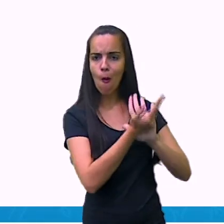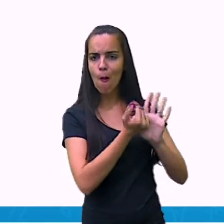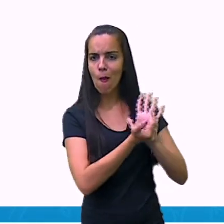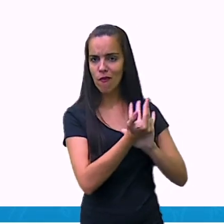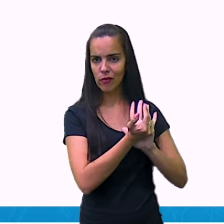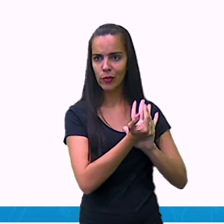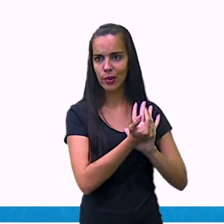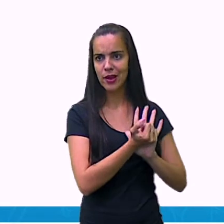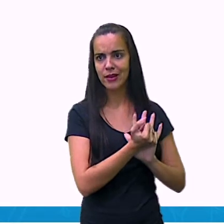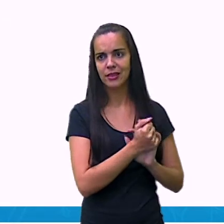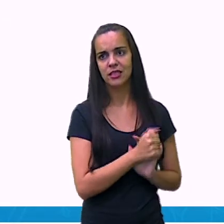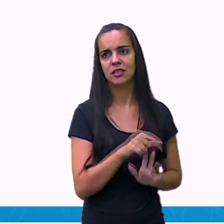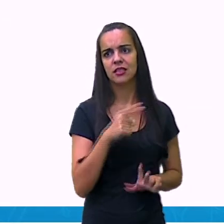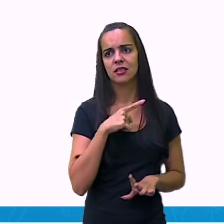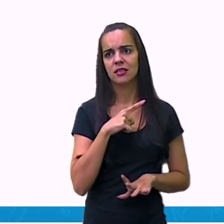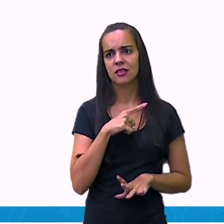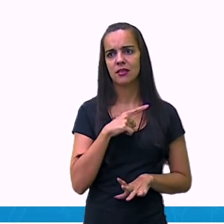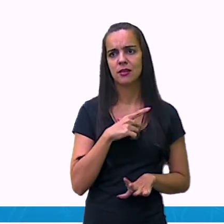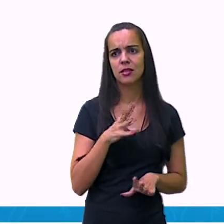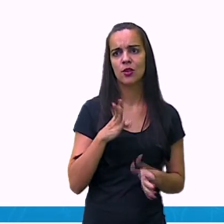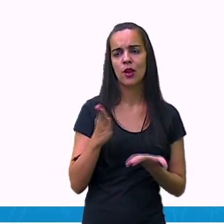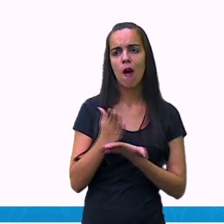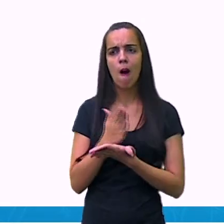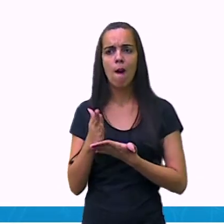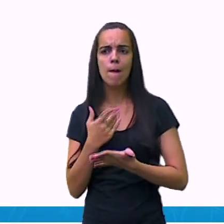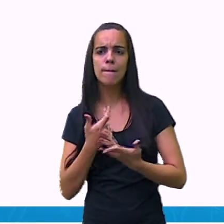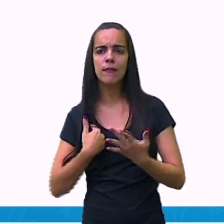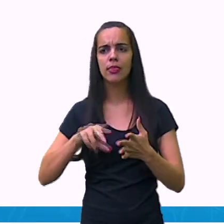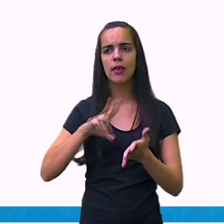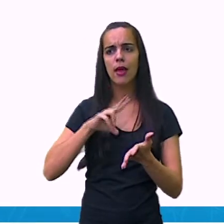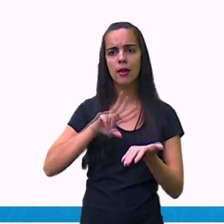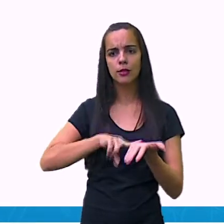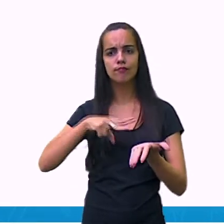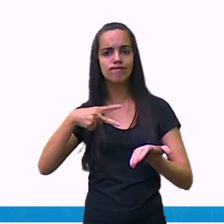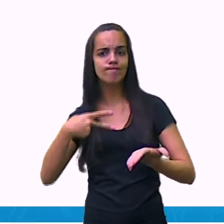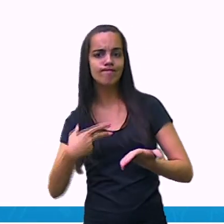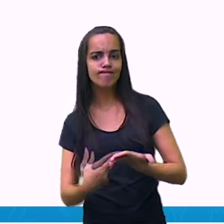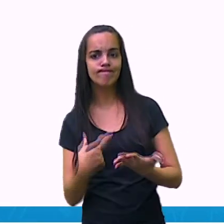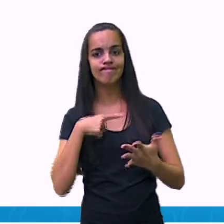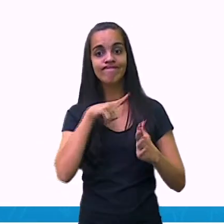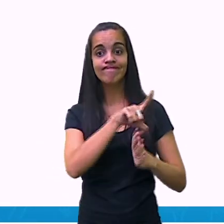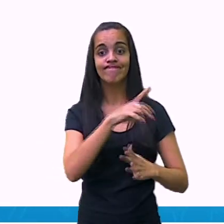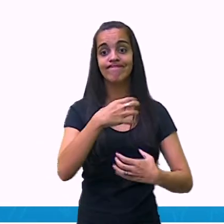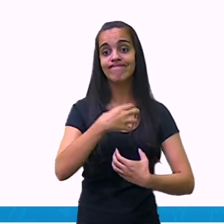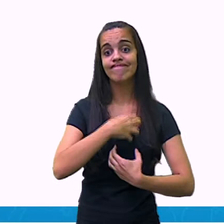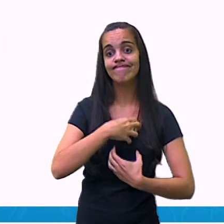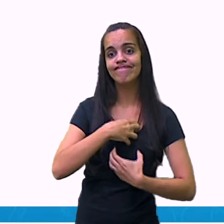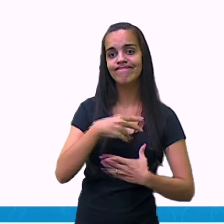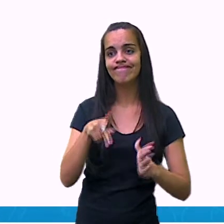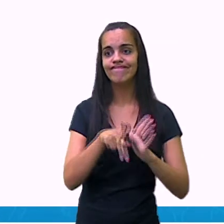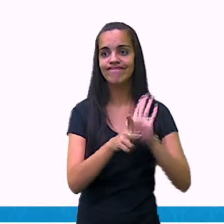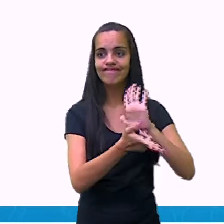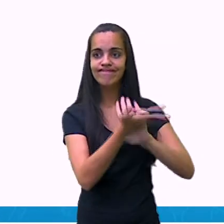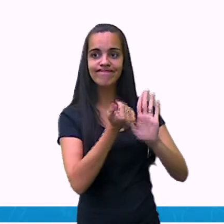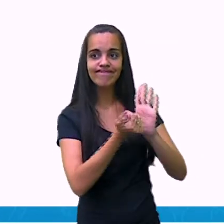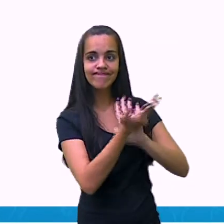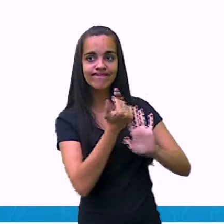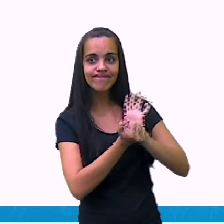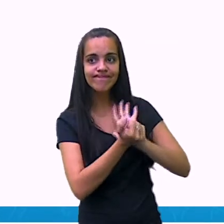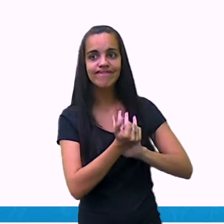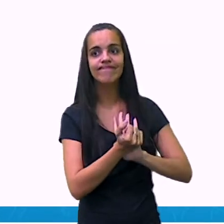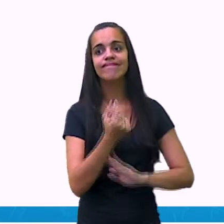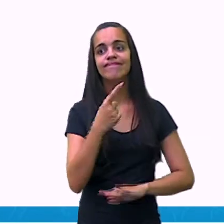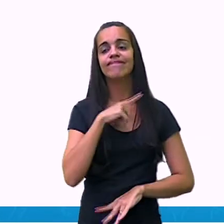figurado. Assine as expressões de sentido figurado. Então, nós temos na letra A, dor de cabeça, pé